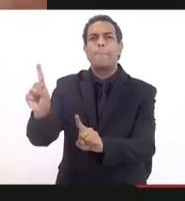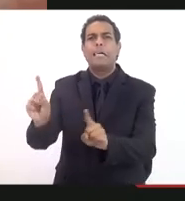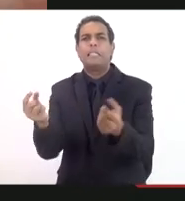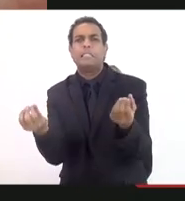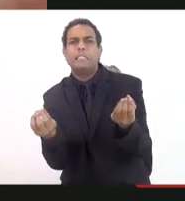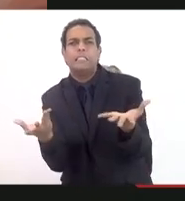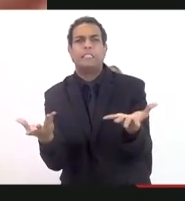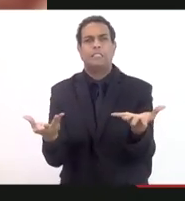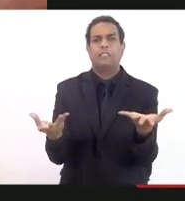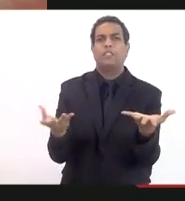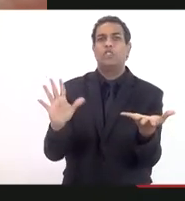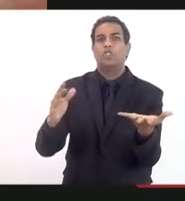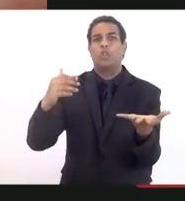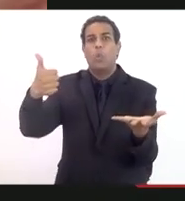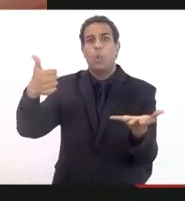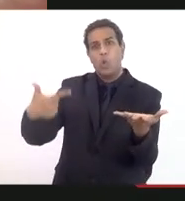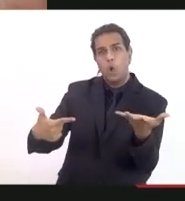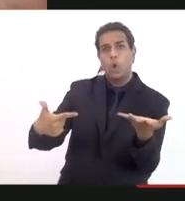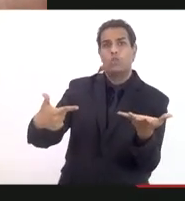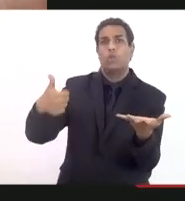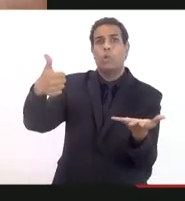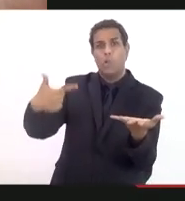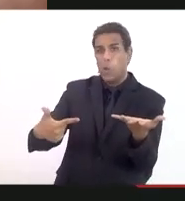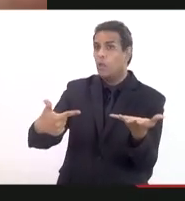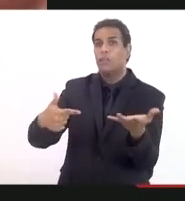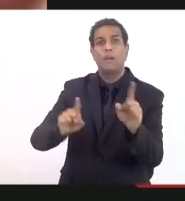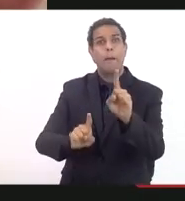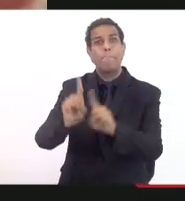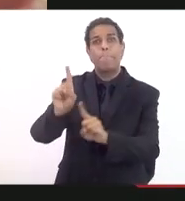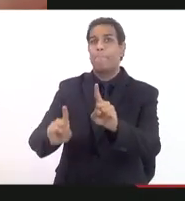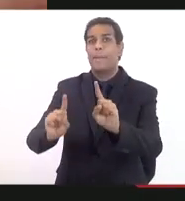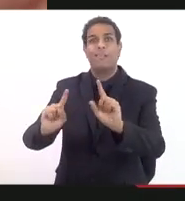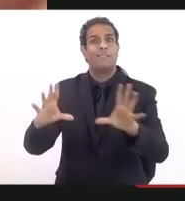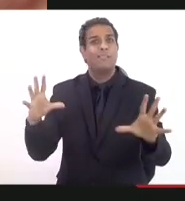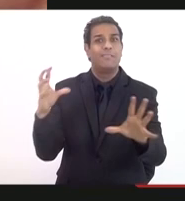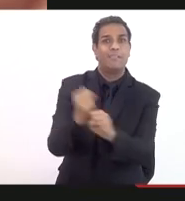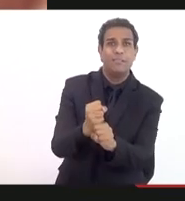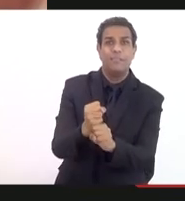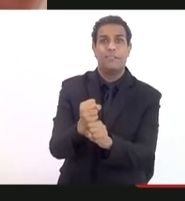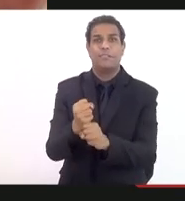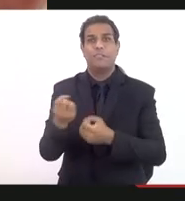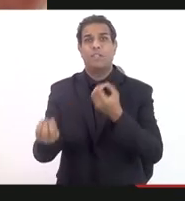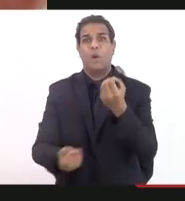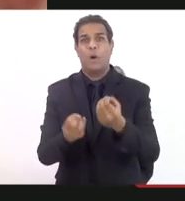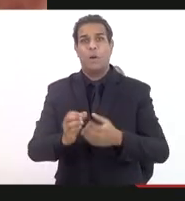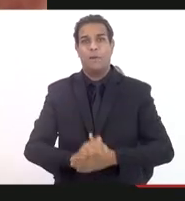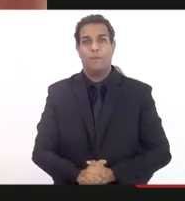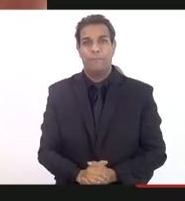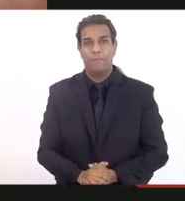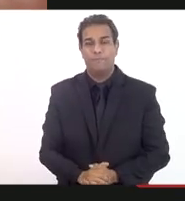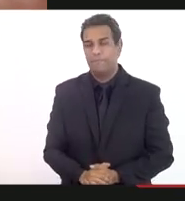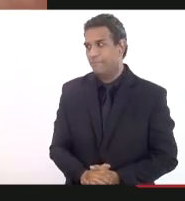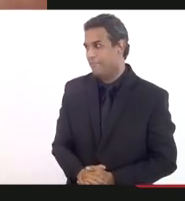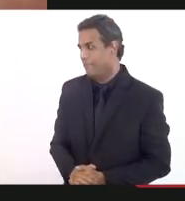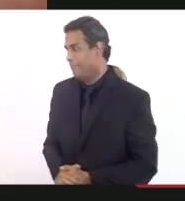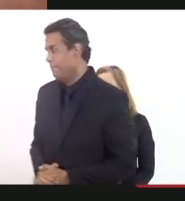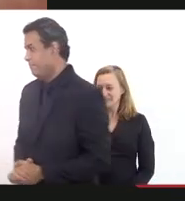alternando entre primeiro e segundo lugar em incidência e mortalidade de tuberculose no